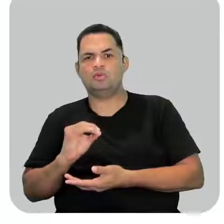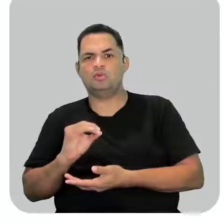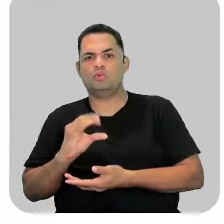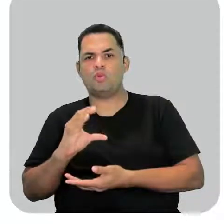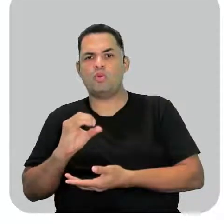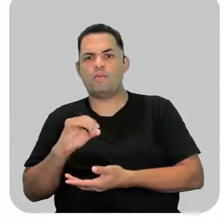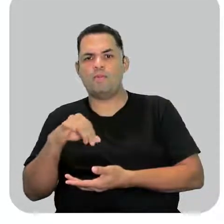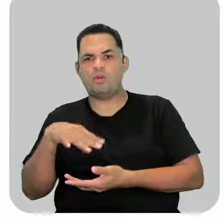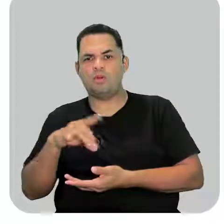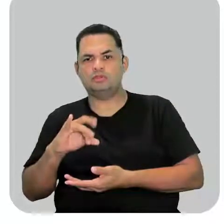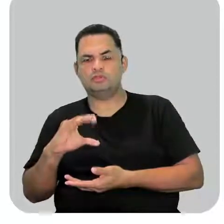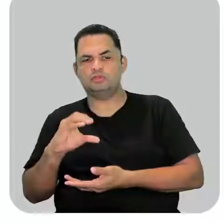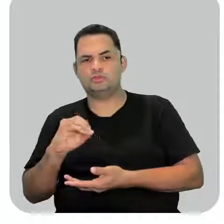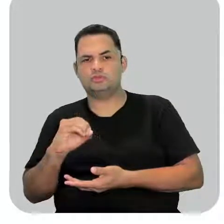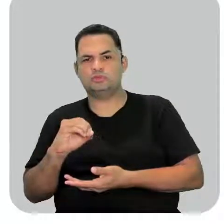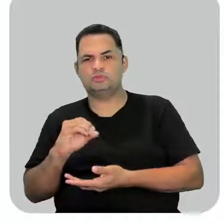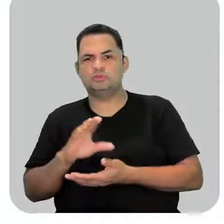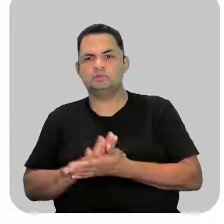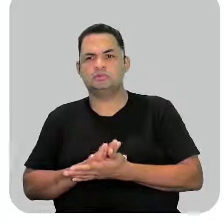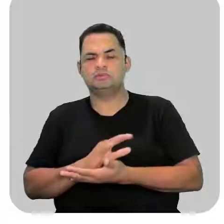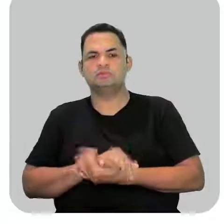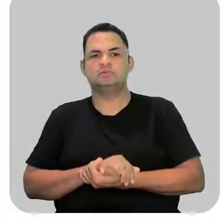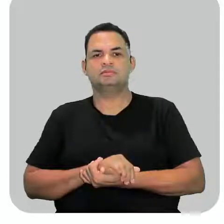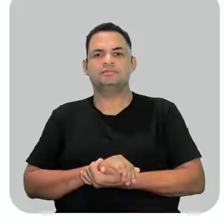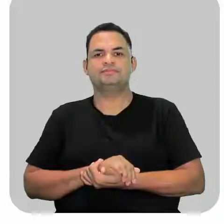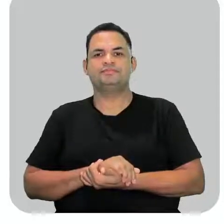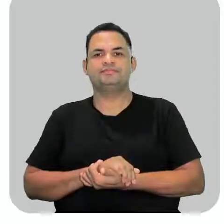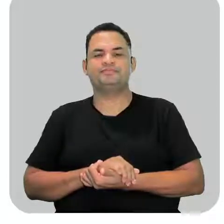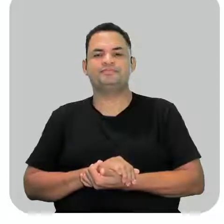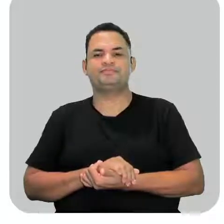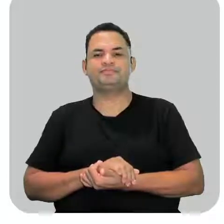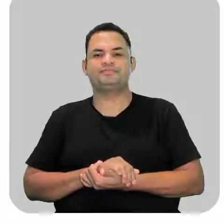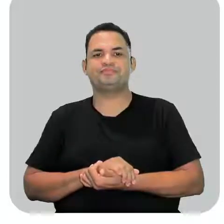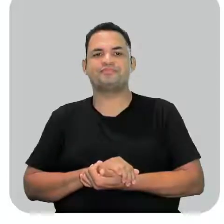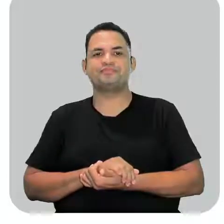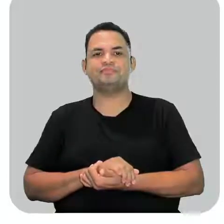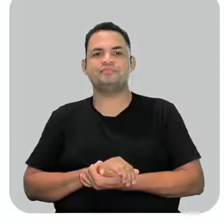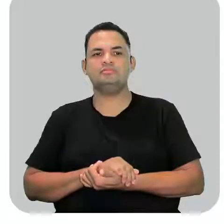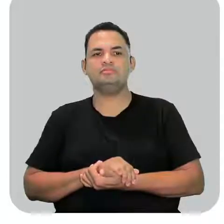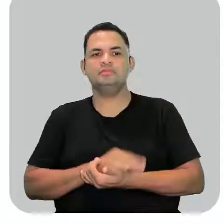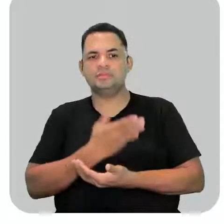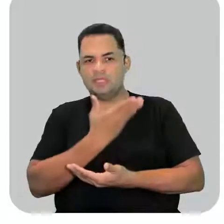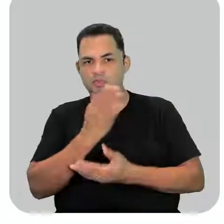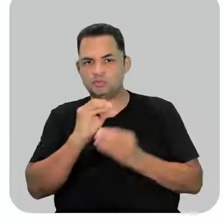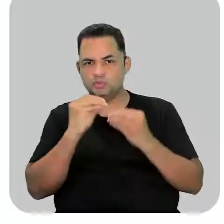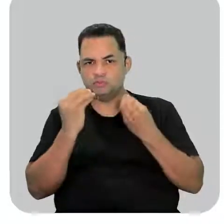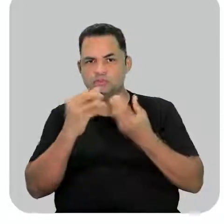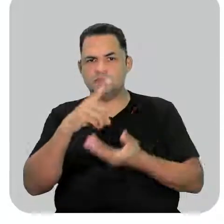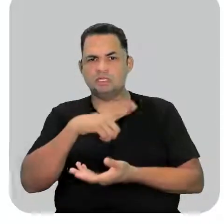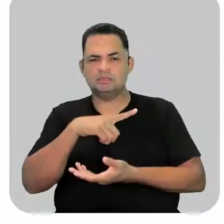Nitrocompostos. Esses compostos são um estouro. Eles são compostos que